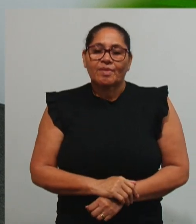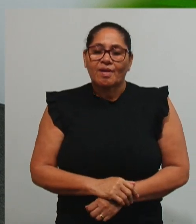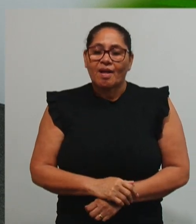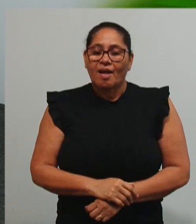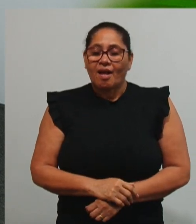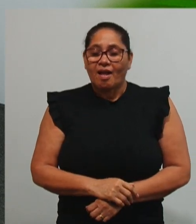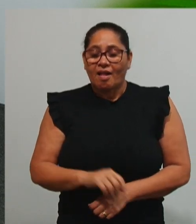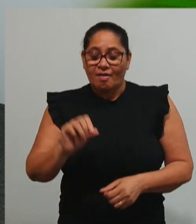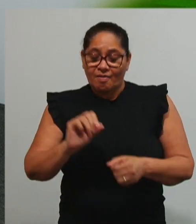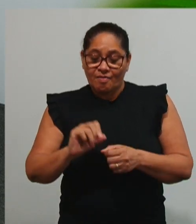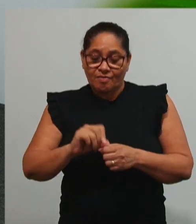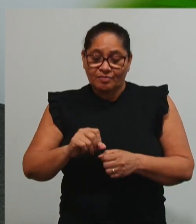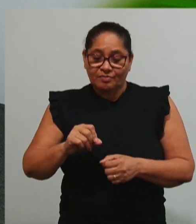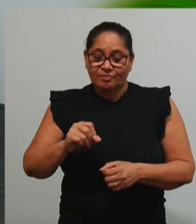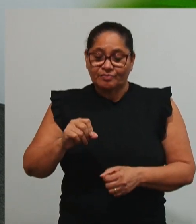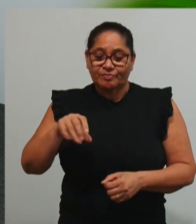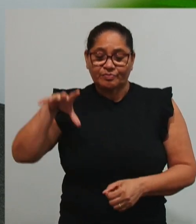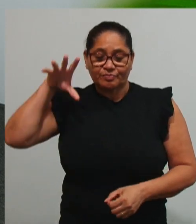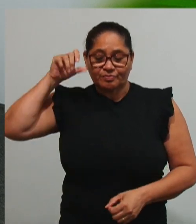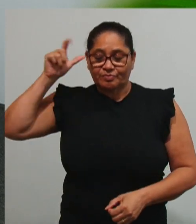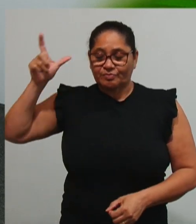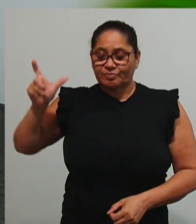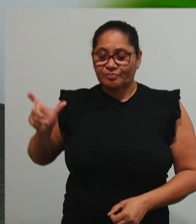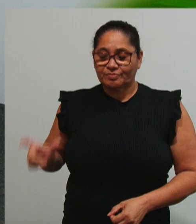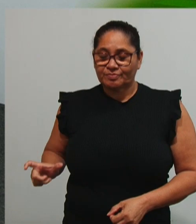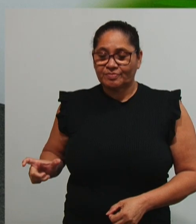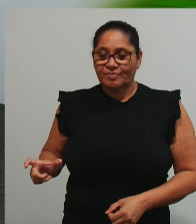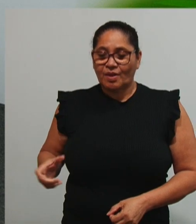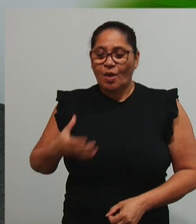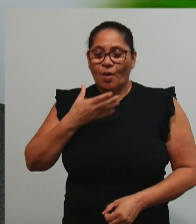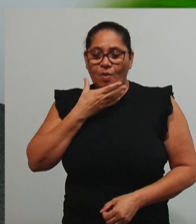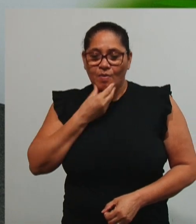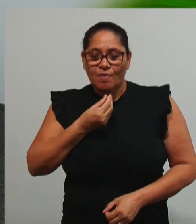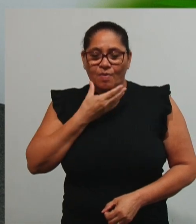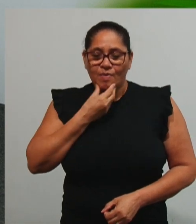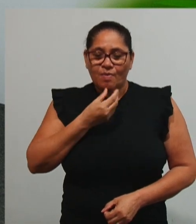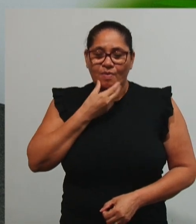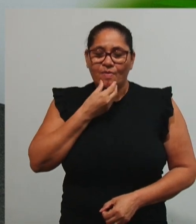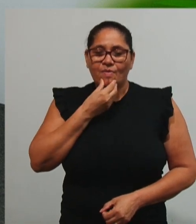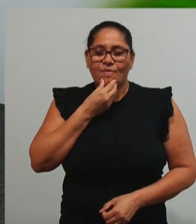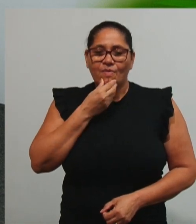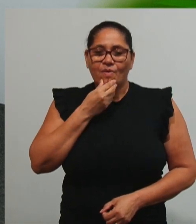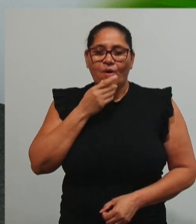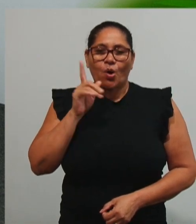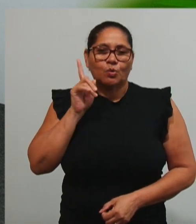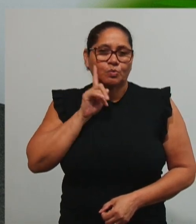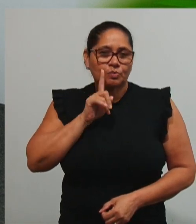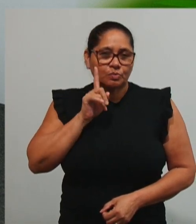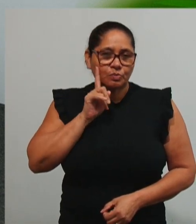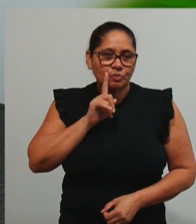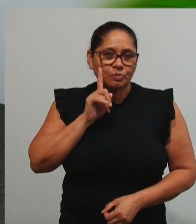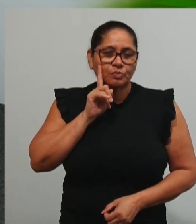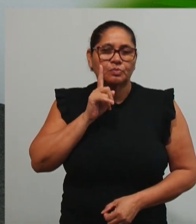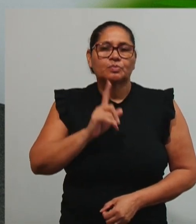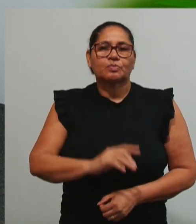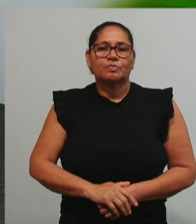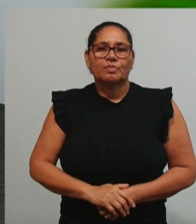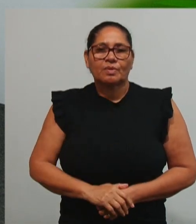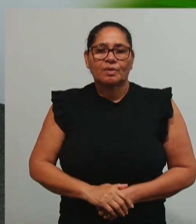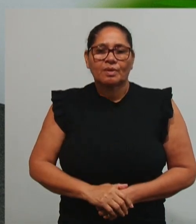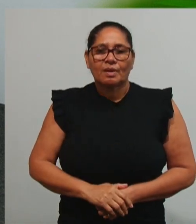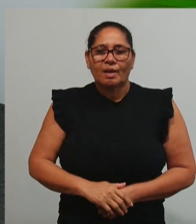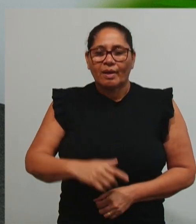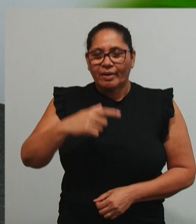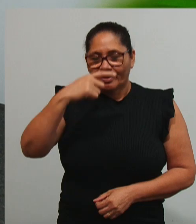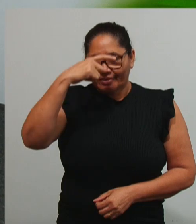fazer agora a minha audiodescrição. Eu sou um homem de cor parda,